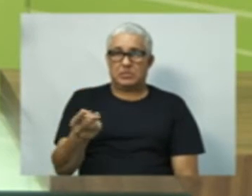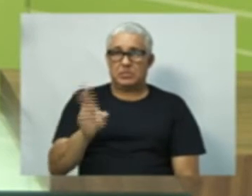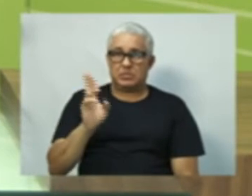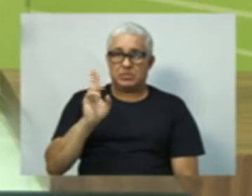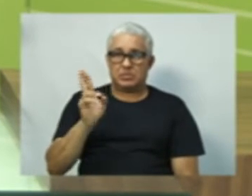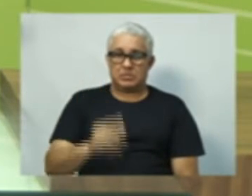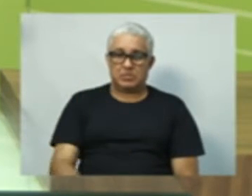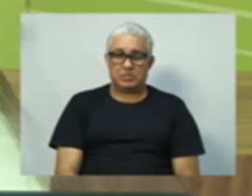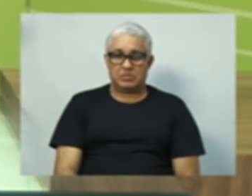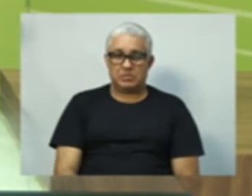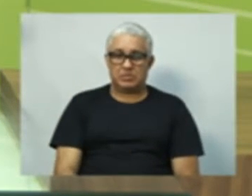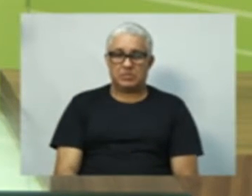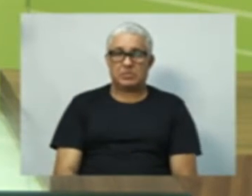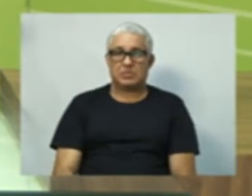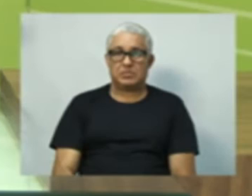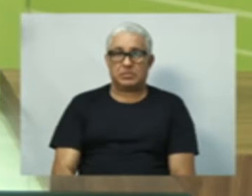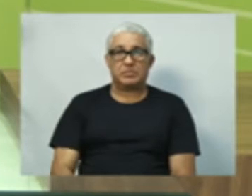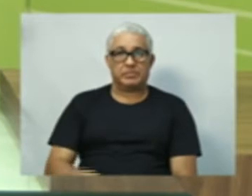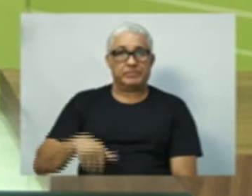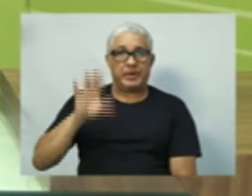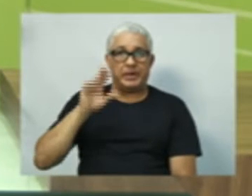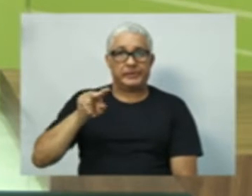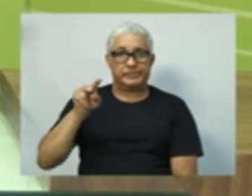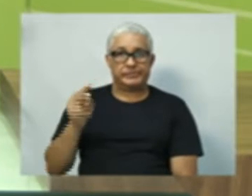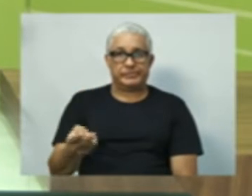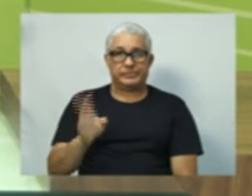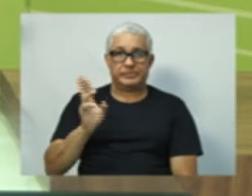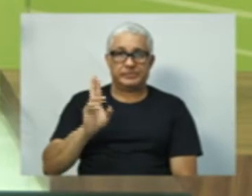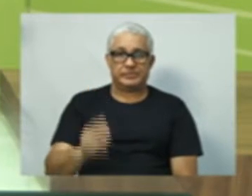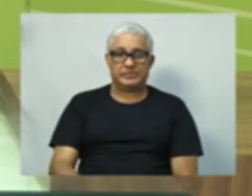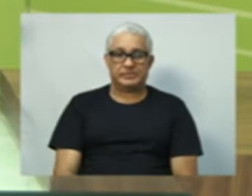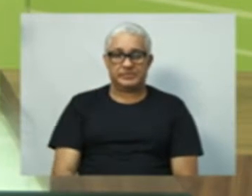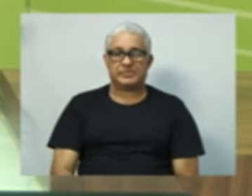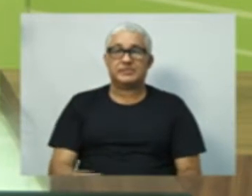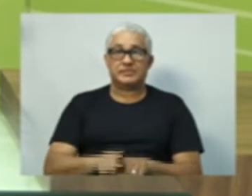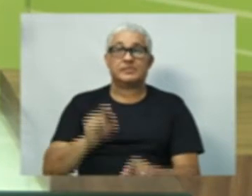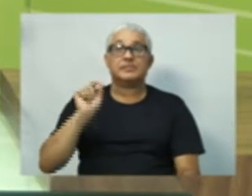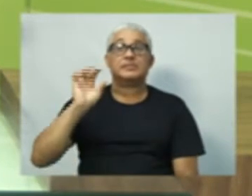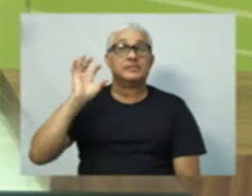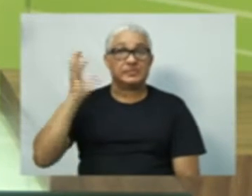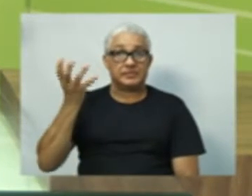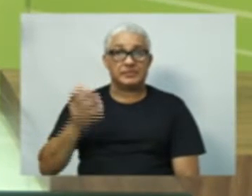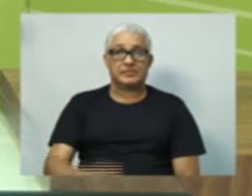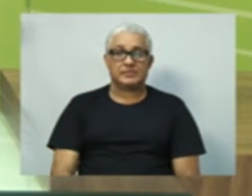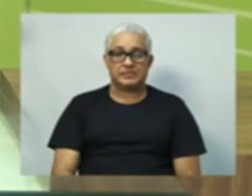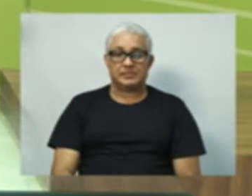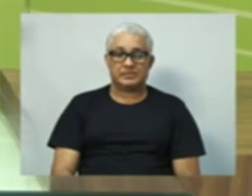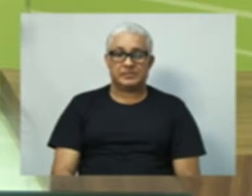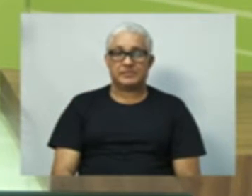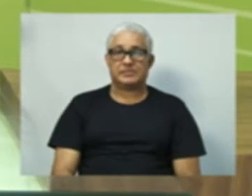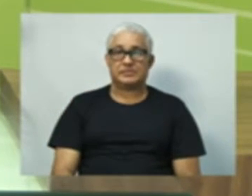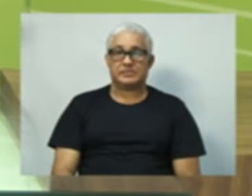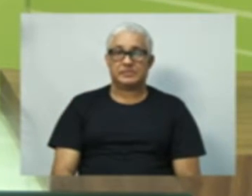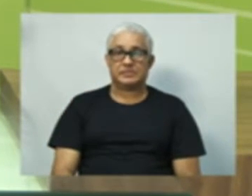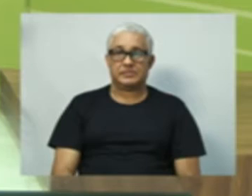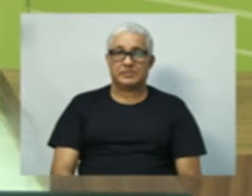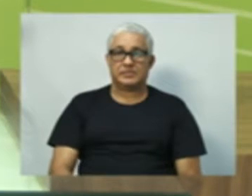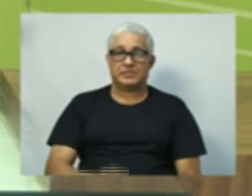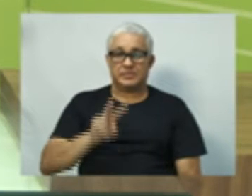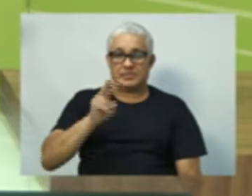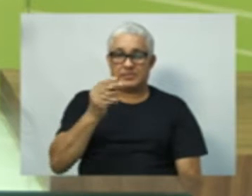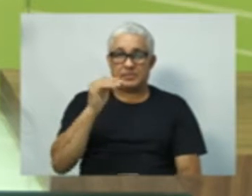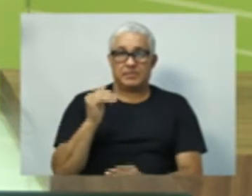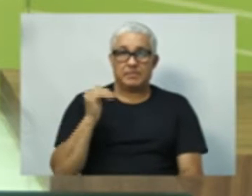Igual do professor Aloy bem, mais acima de R$2.000. Quem dera, professora. O que acontece? acima de um montante, ele vai pagar o